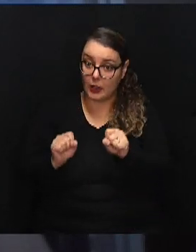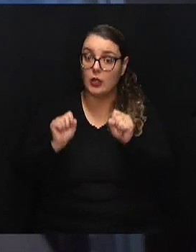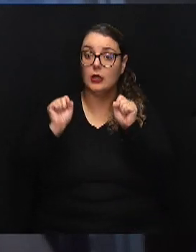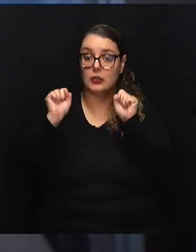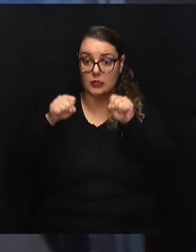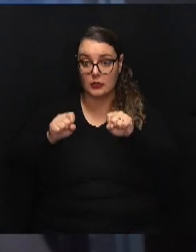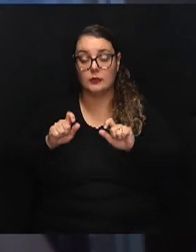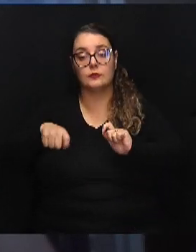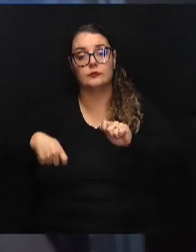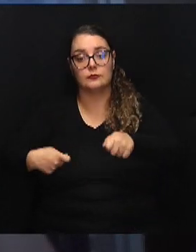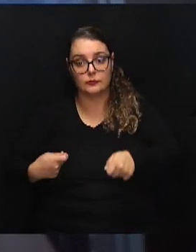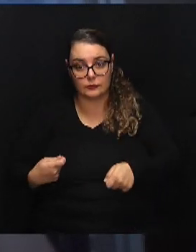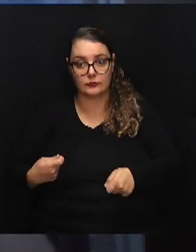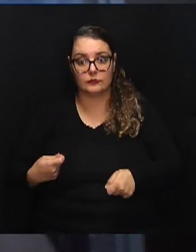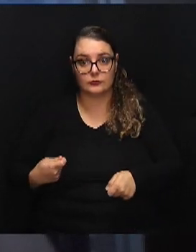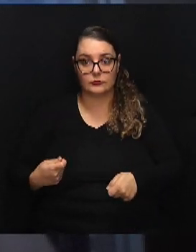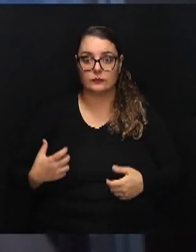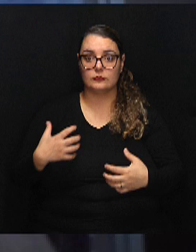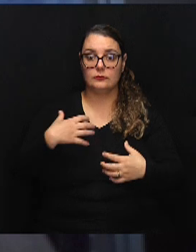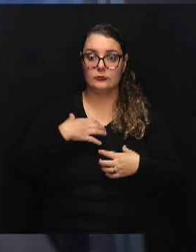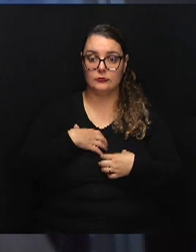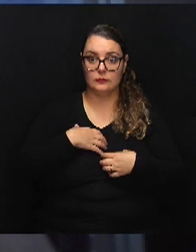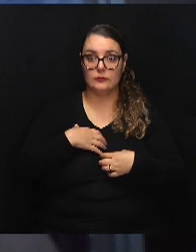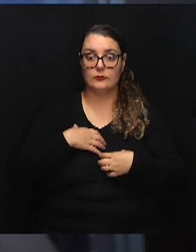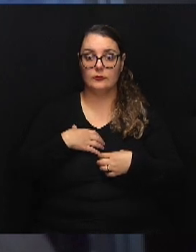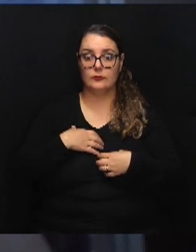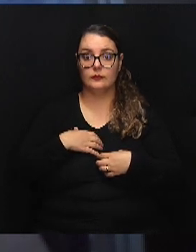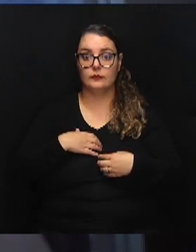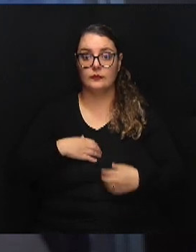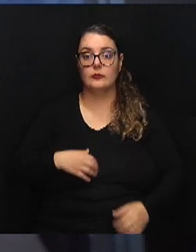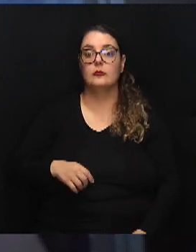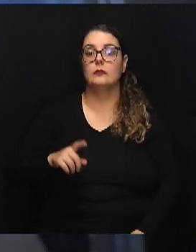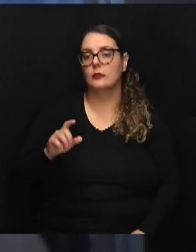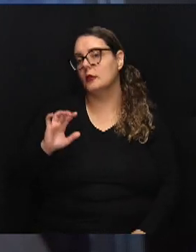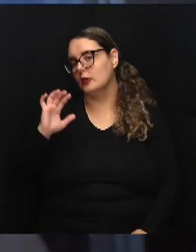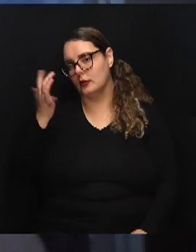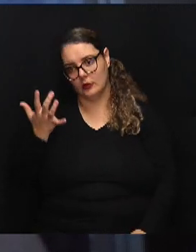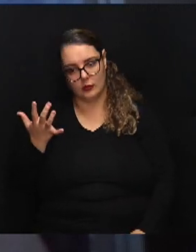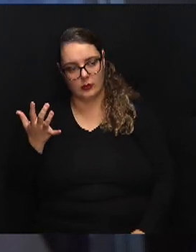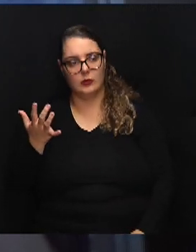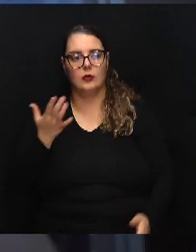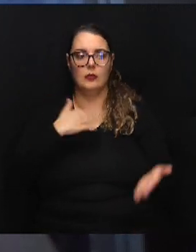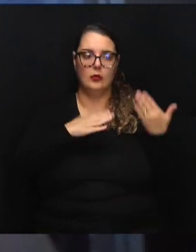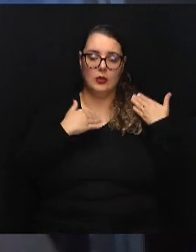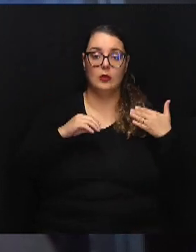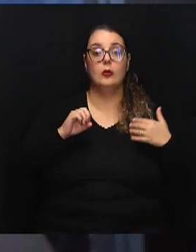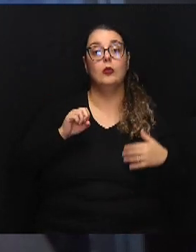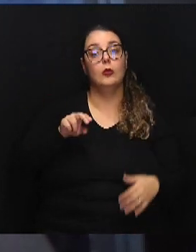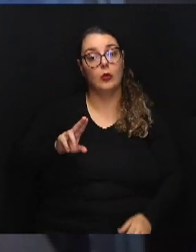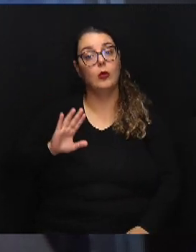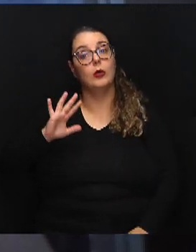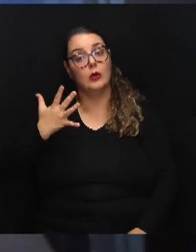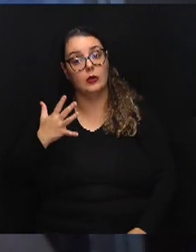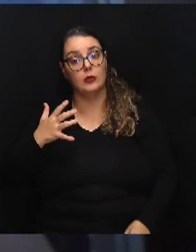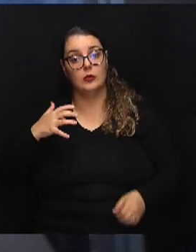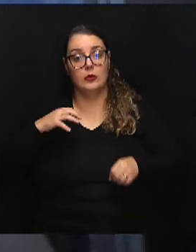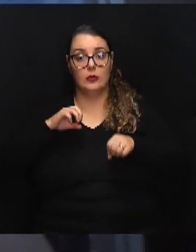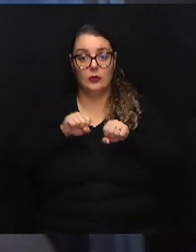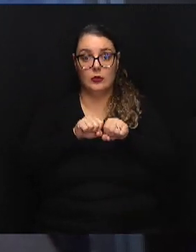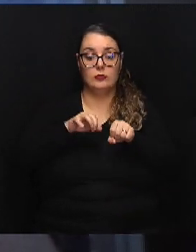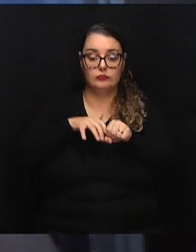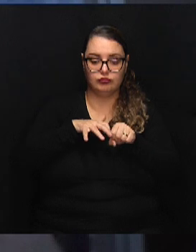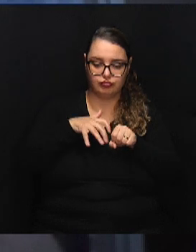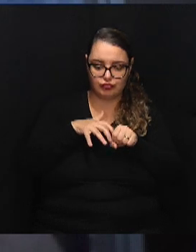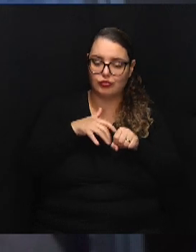um sinal, um sintoma de que ocorreu ou está ocorrendo alguma obstrução coronariana,